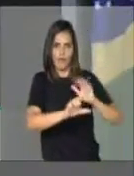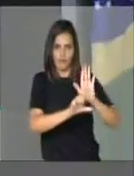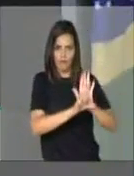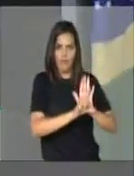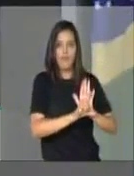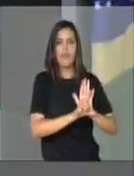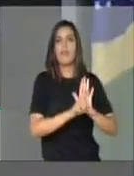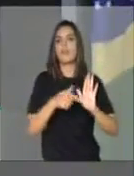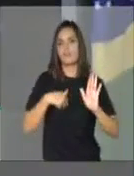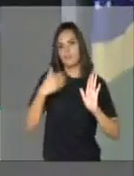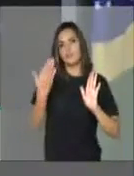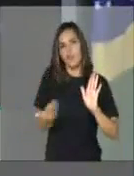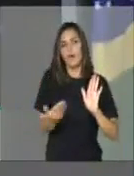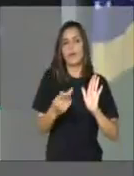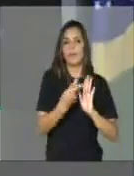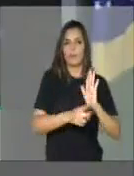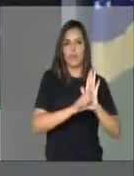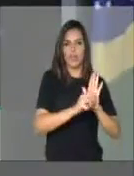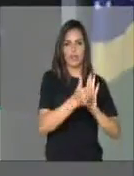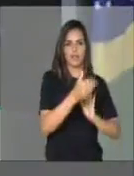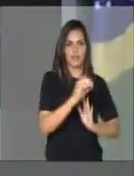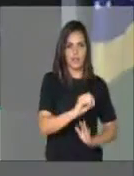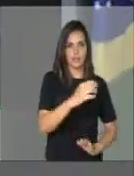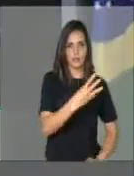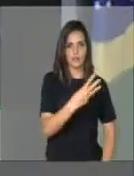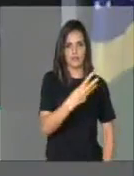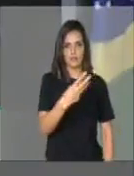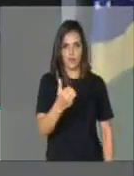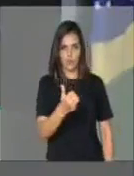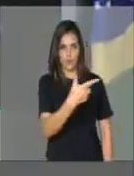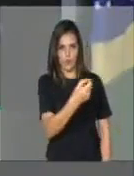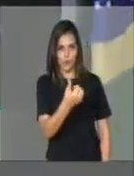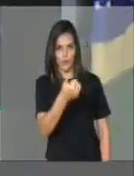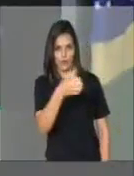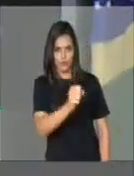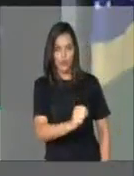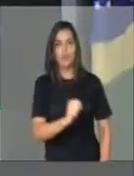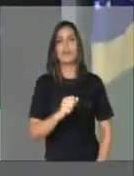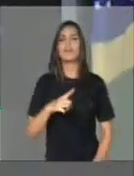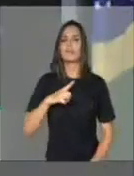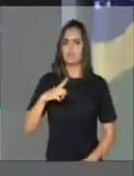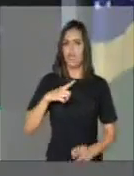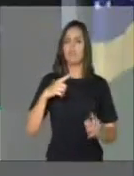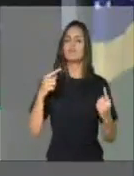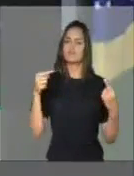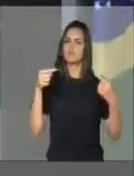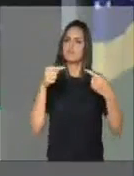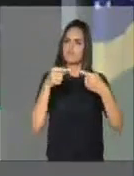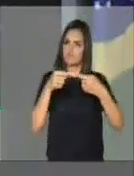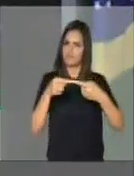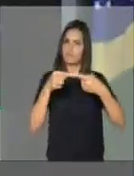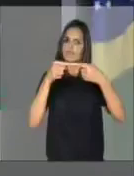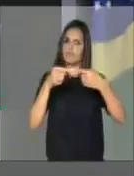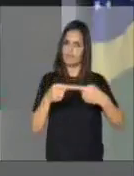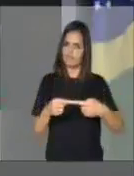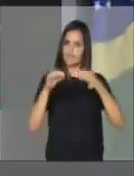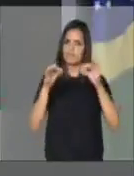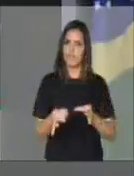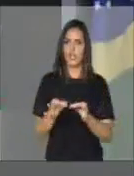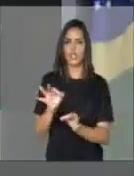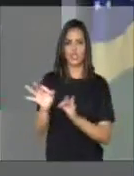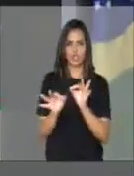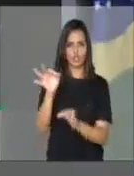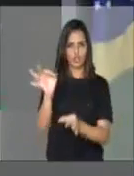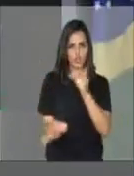necessária, nos termos deste PL número 10.431/2018, a plena compatibilização do ordenamento